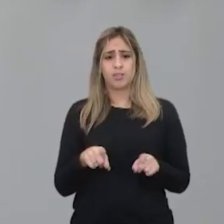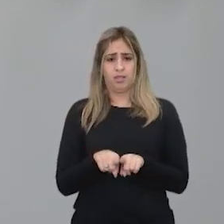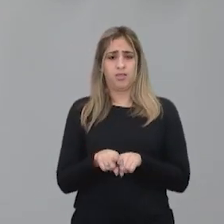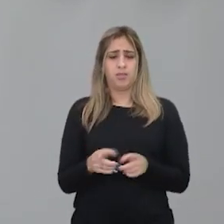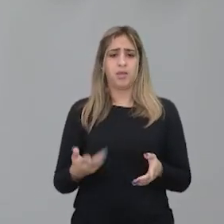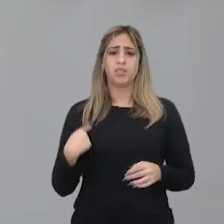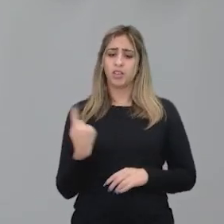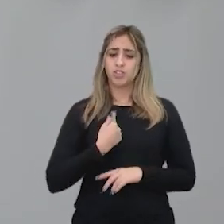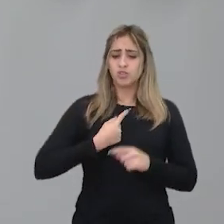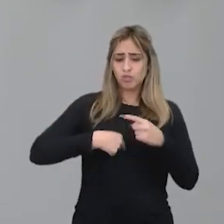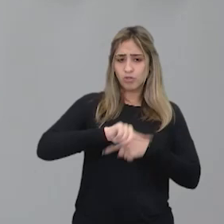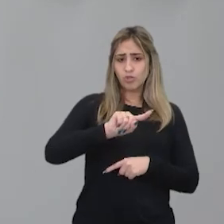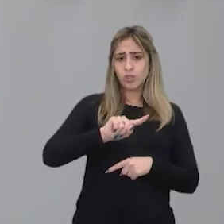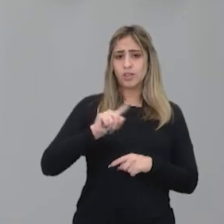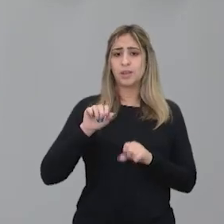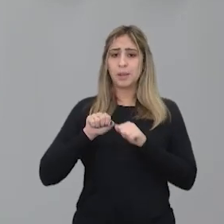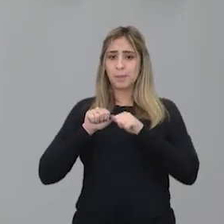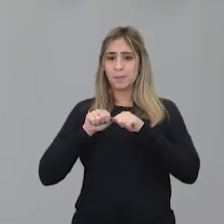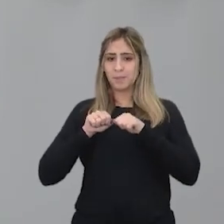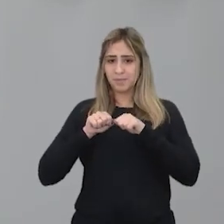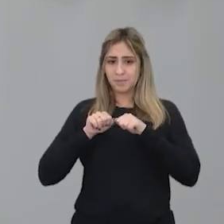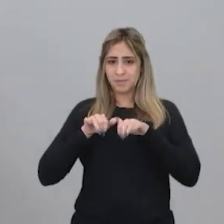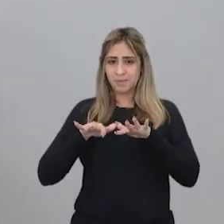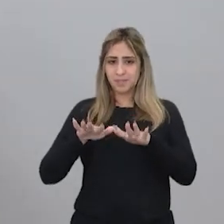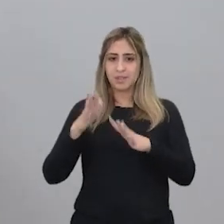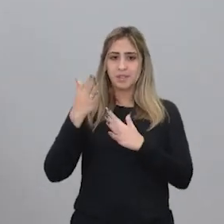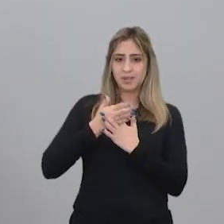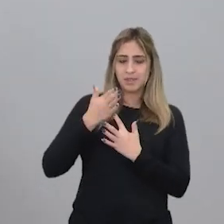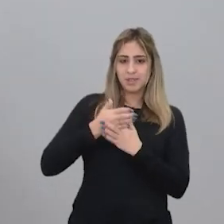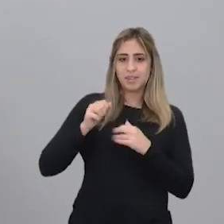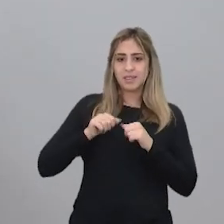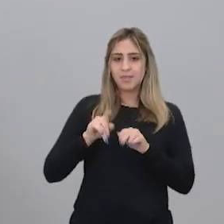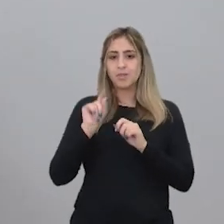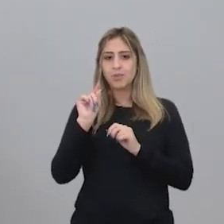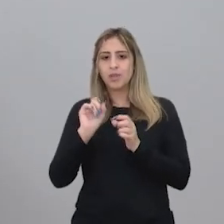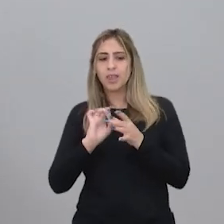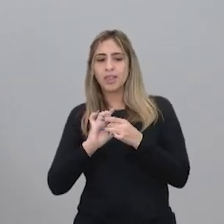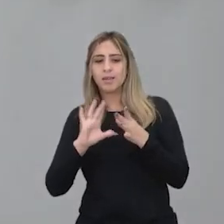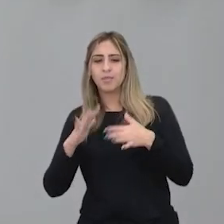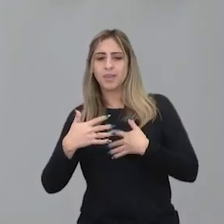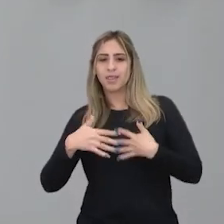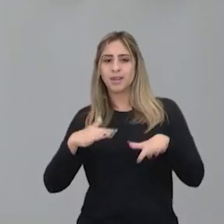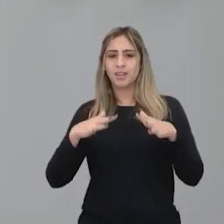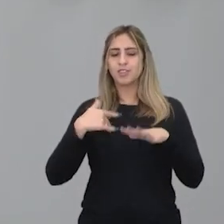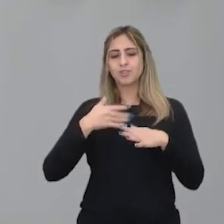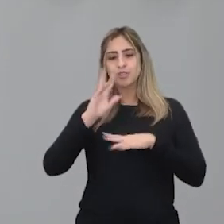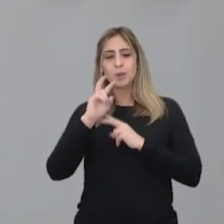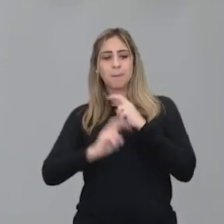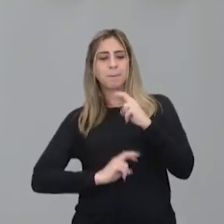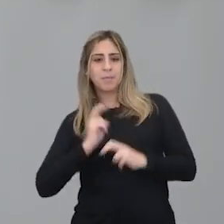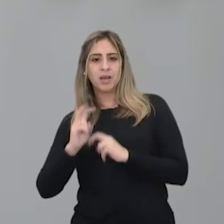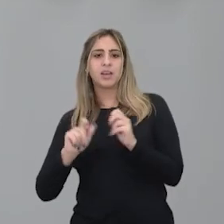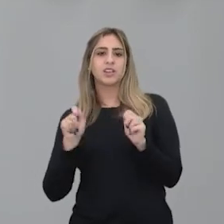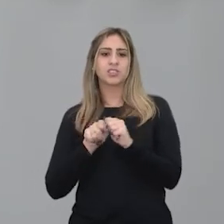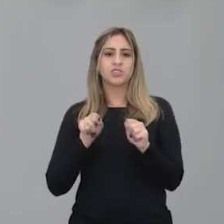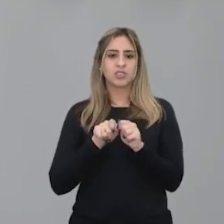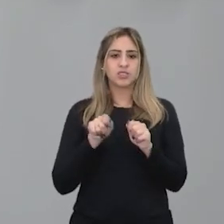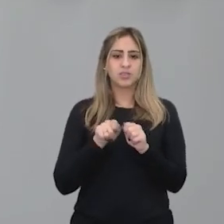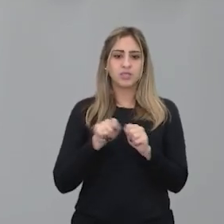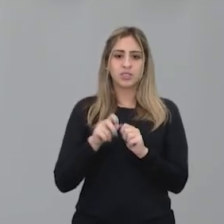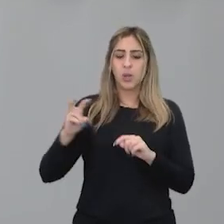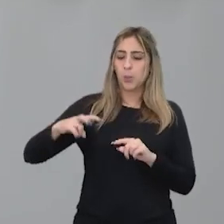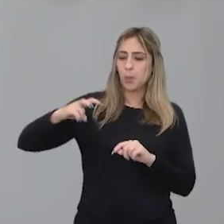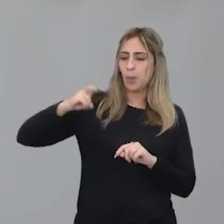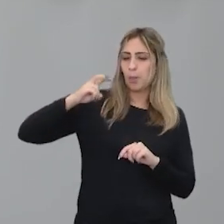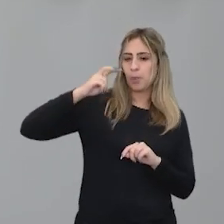a gente foi ali no meio da pandemia, né? Quando tava um pouquinho liberando, assim, a gente foi em um dos parques e a gente fez uma